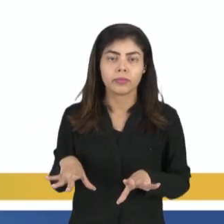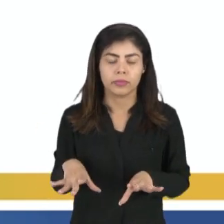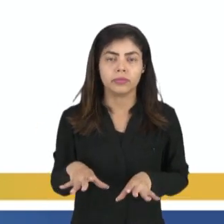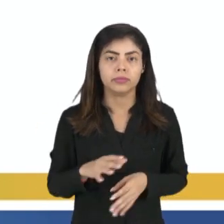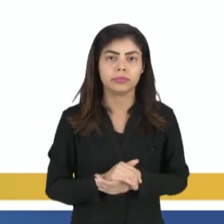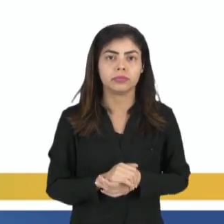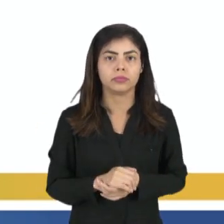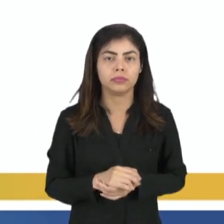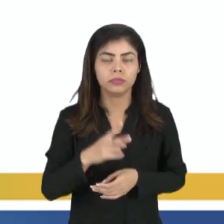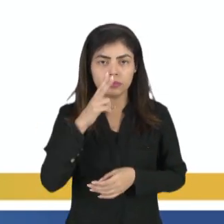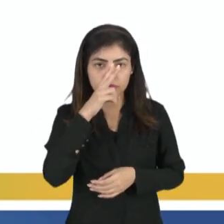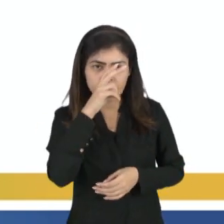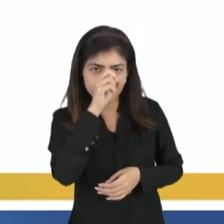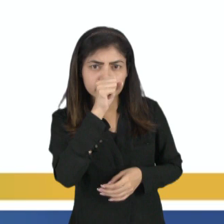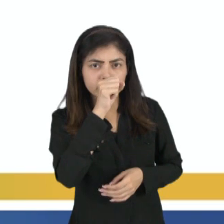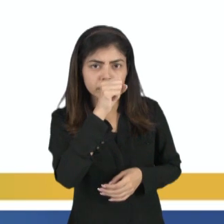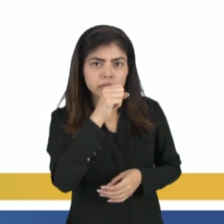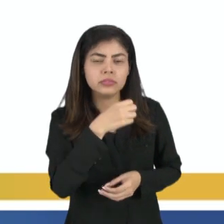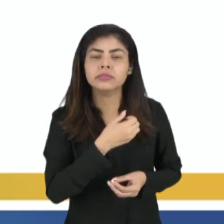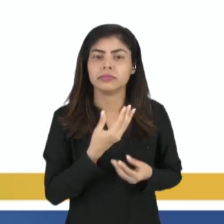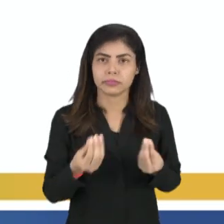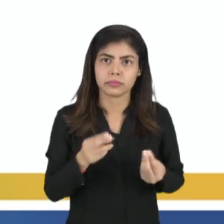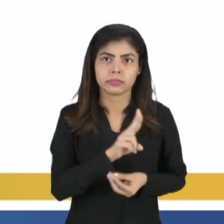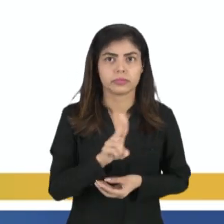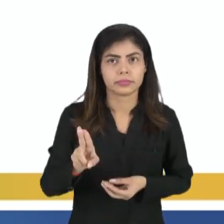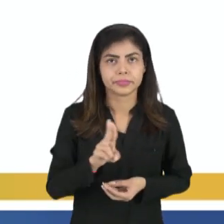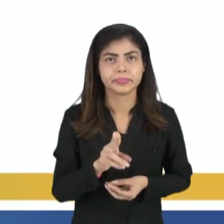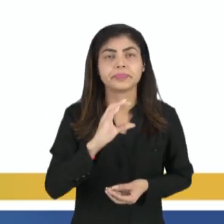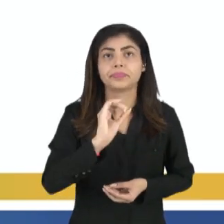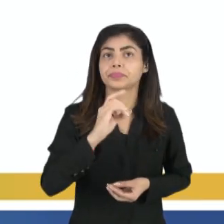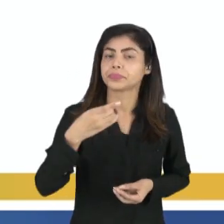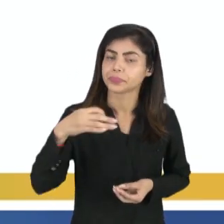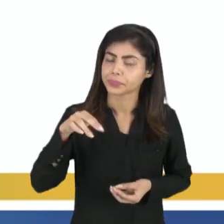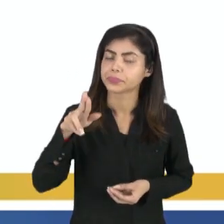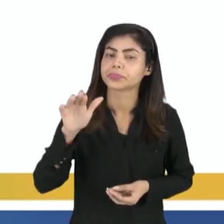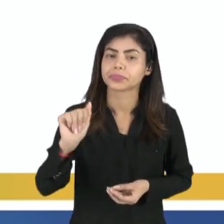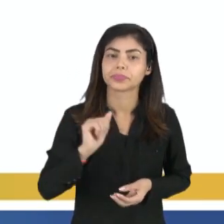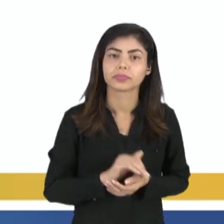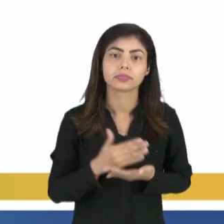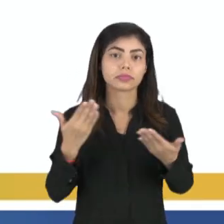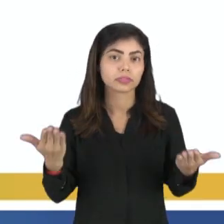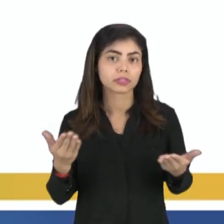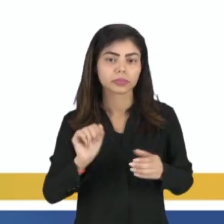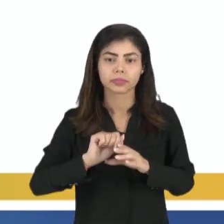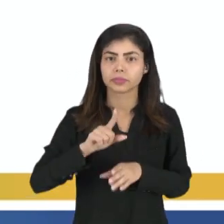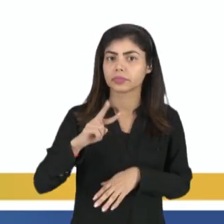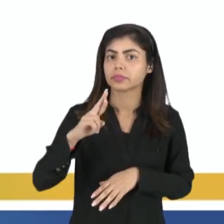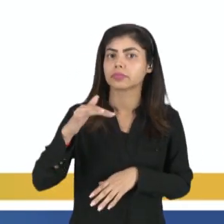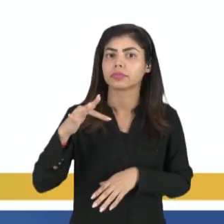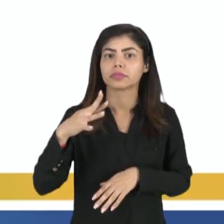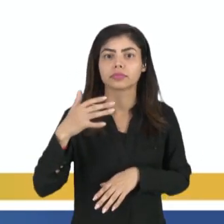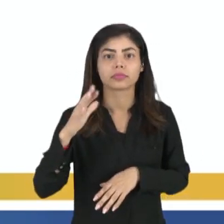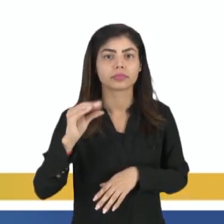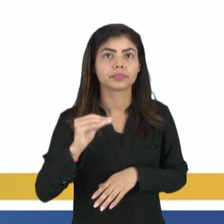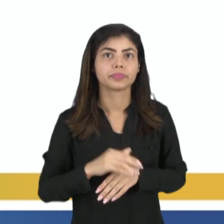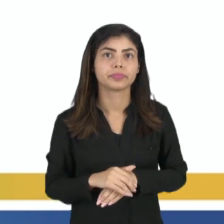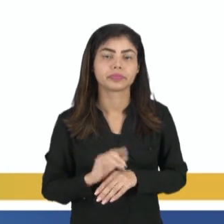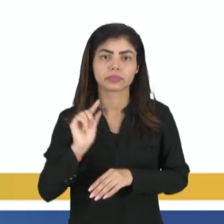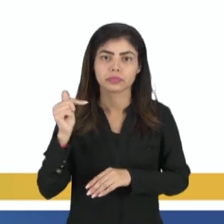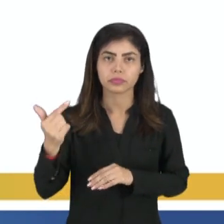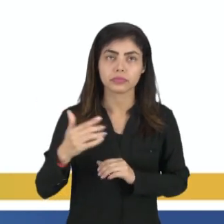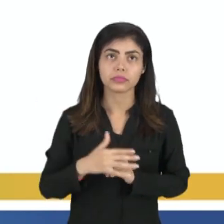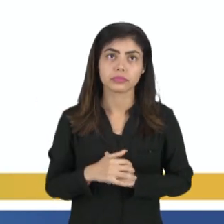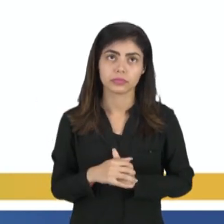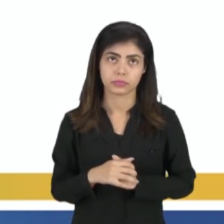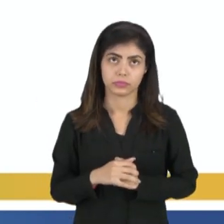sílaba como a sílaba tônica ela é chamada de oxítona essa é uma classificação agora vejam